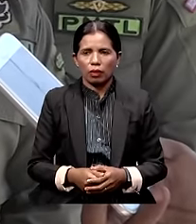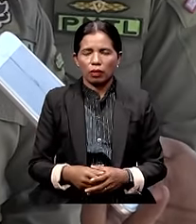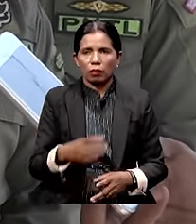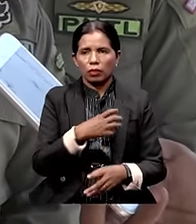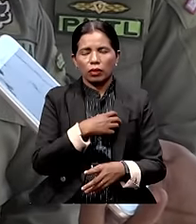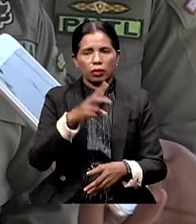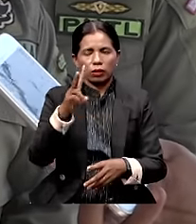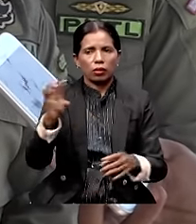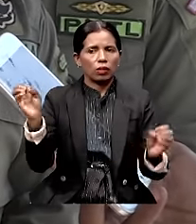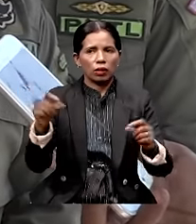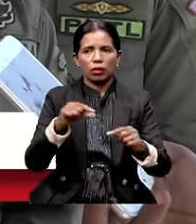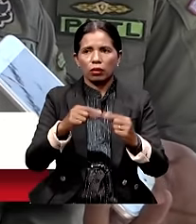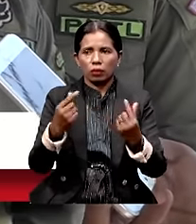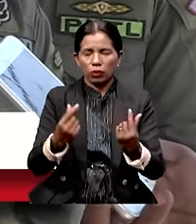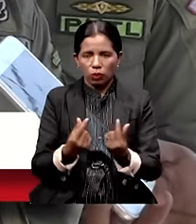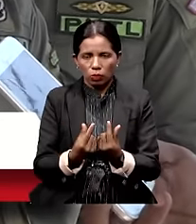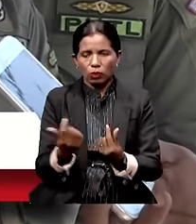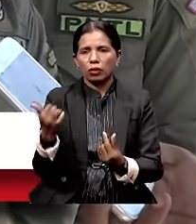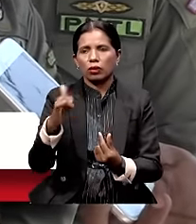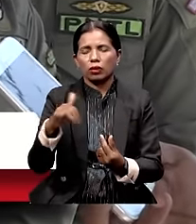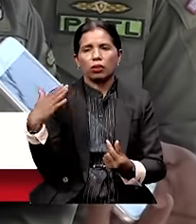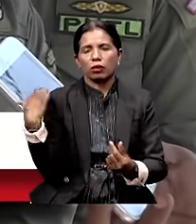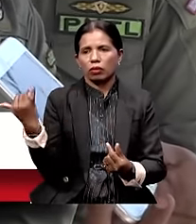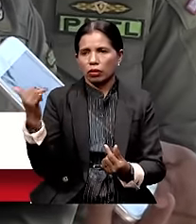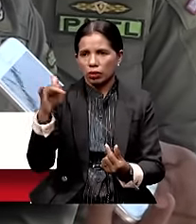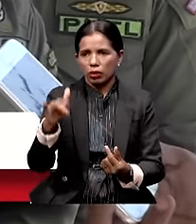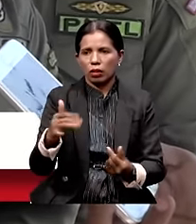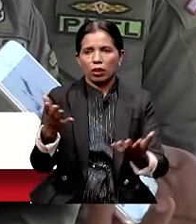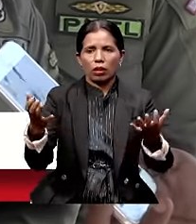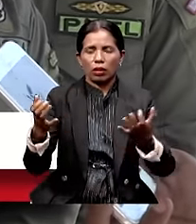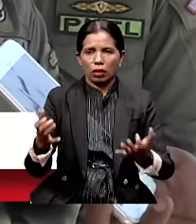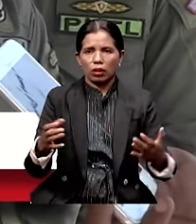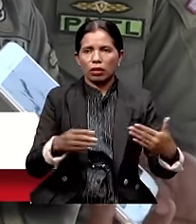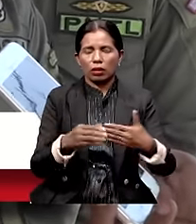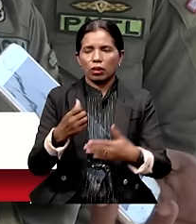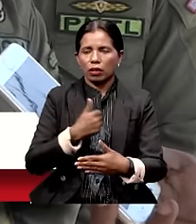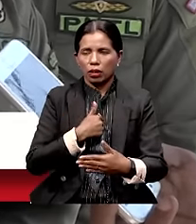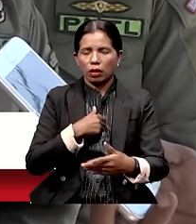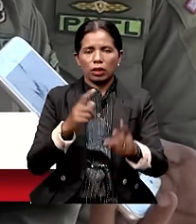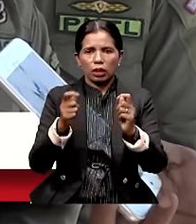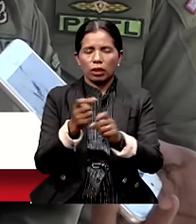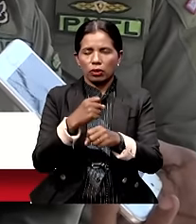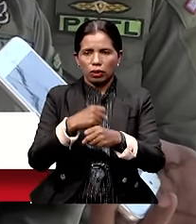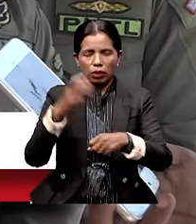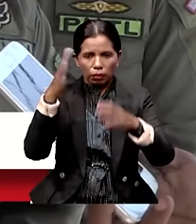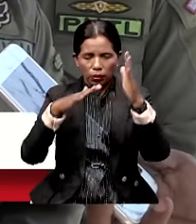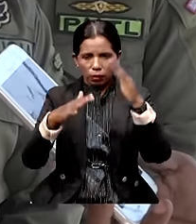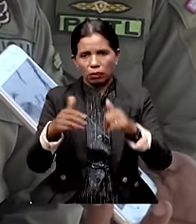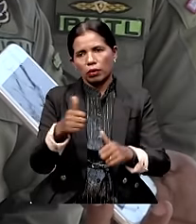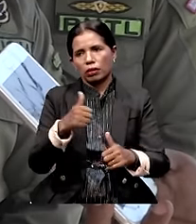ba grupo, jovem balu nebe a cara organizania tenta para tu hamusu problema